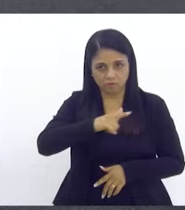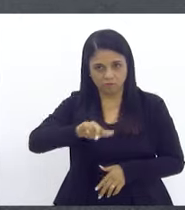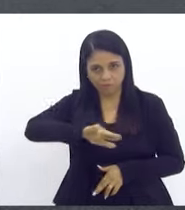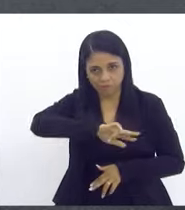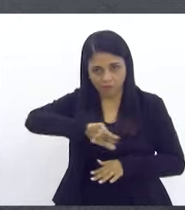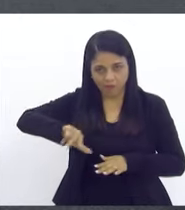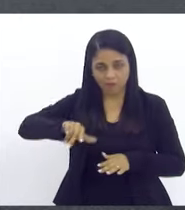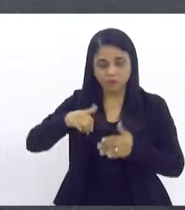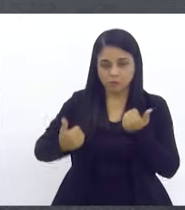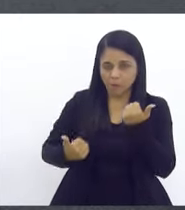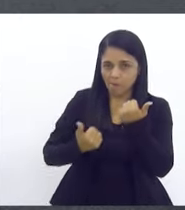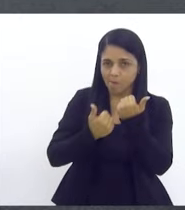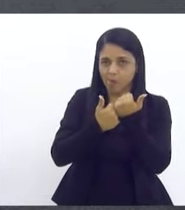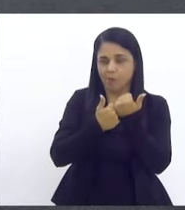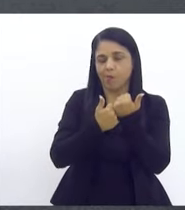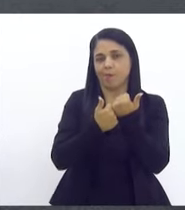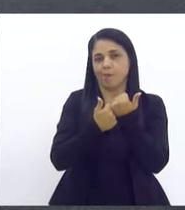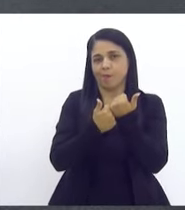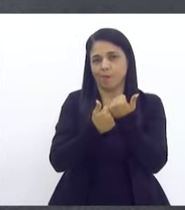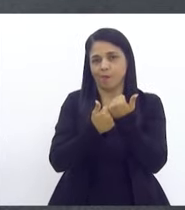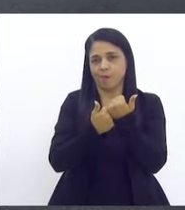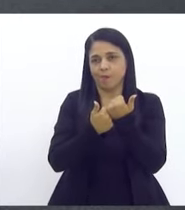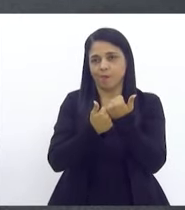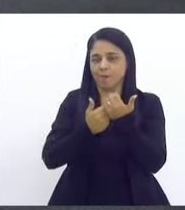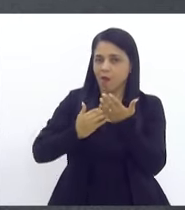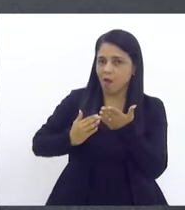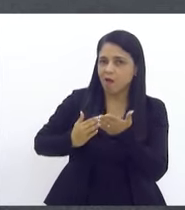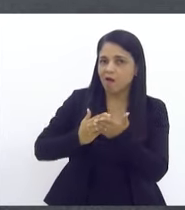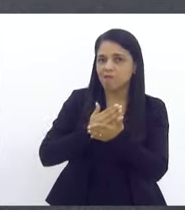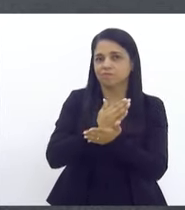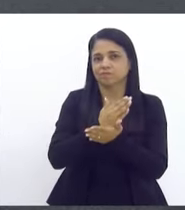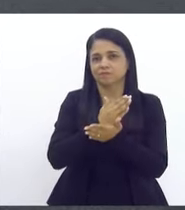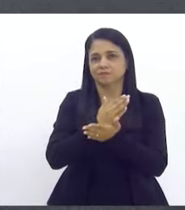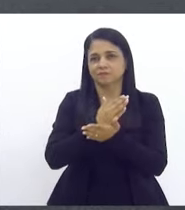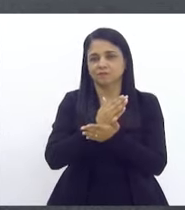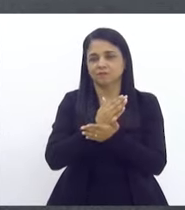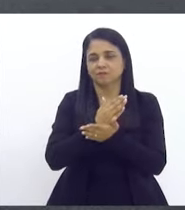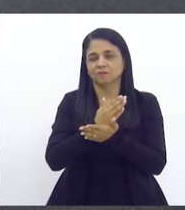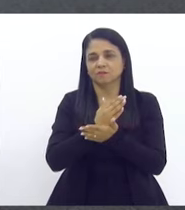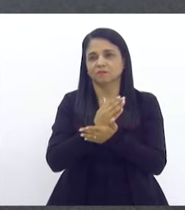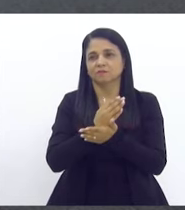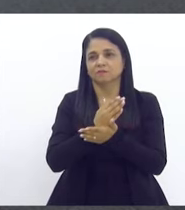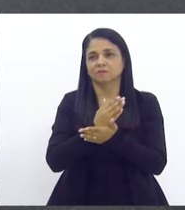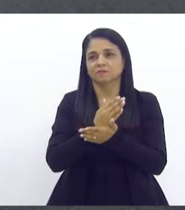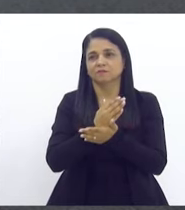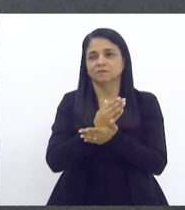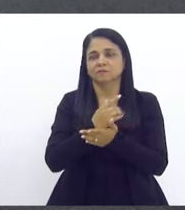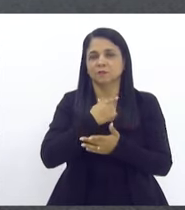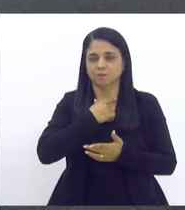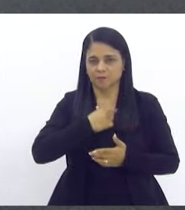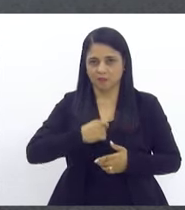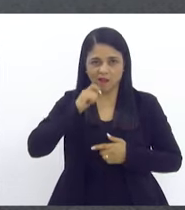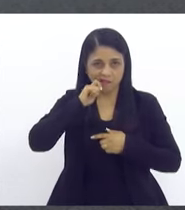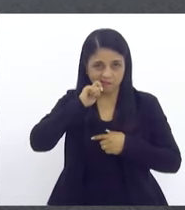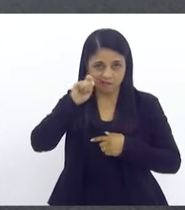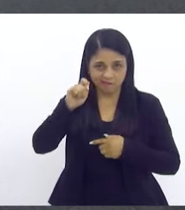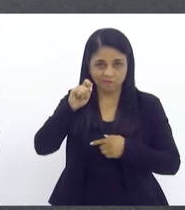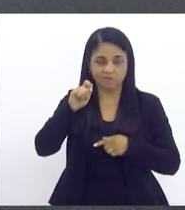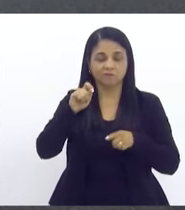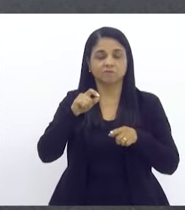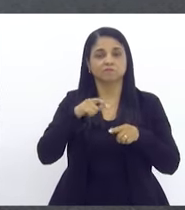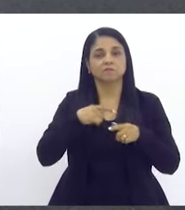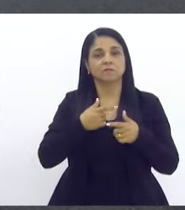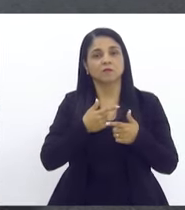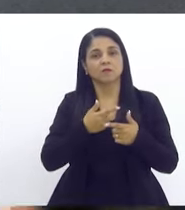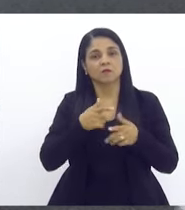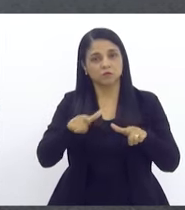o apoio que nos deu para aprovação também da medalha Tiradentes e